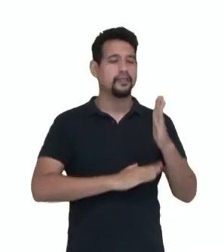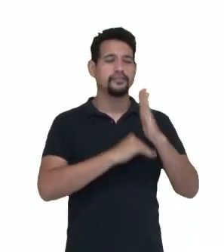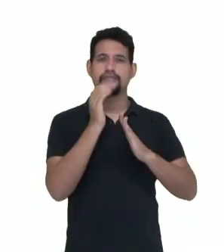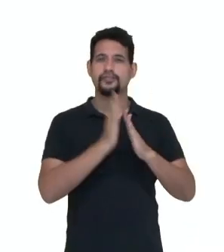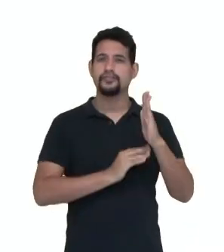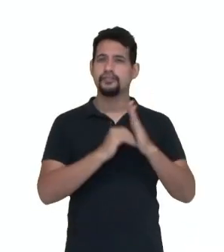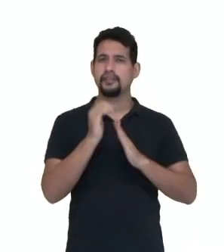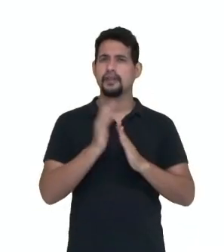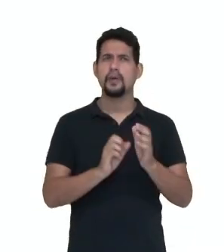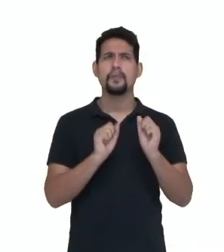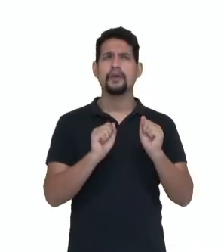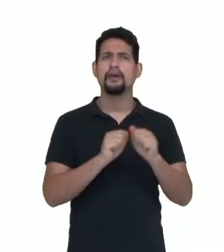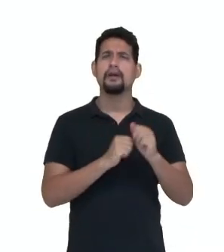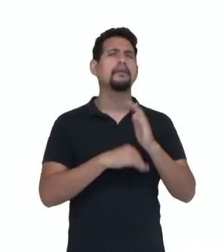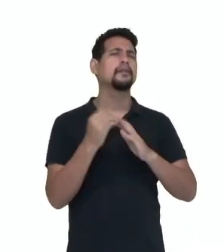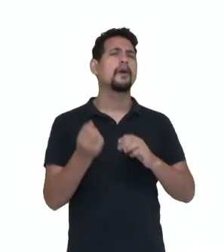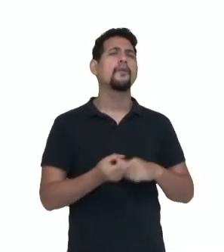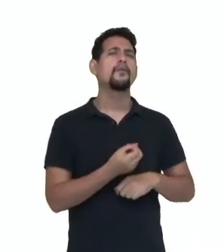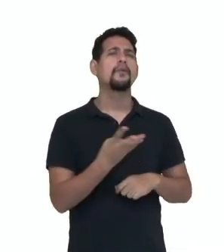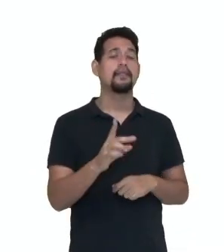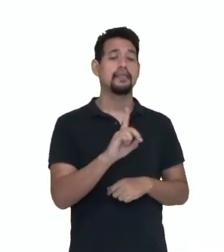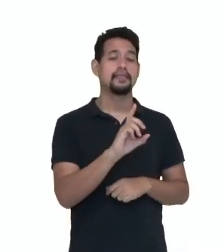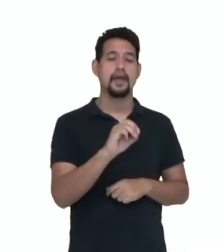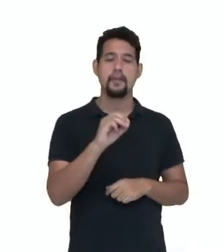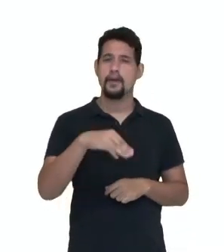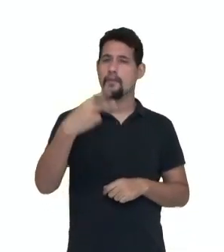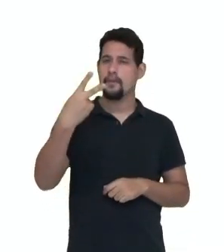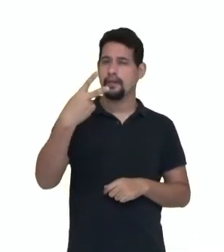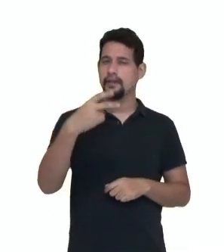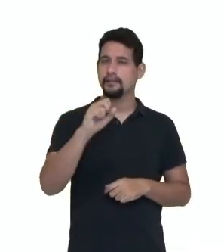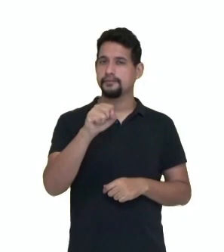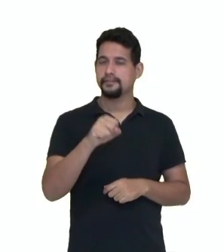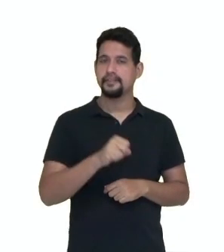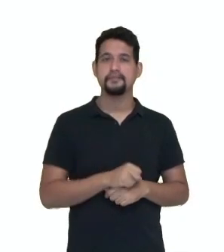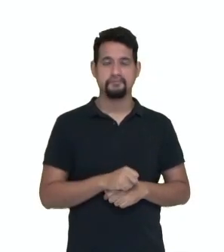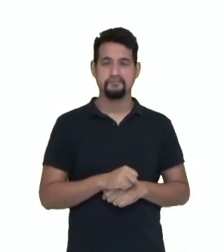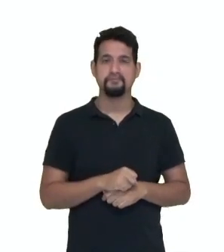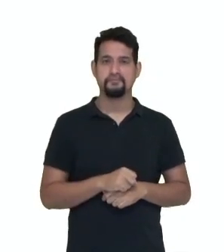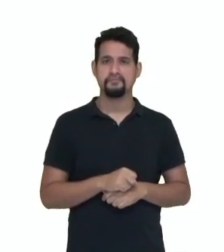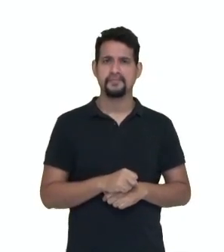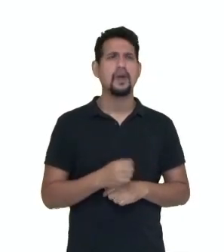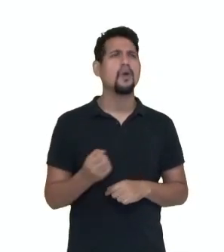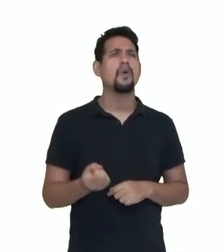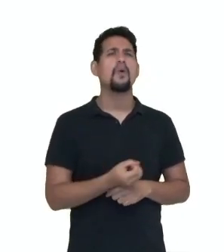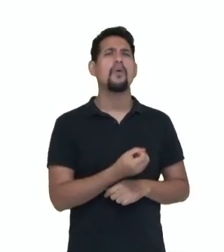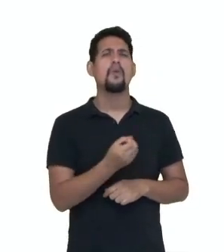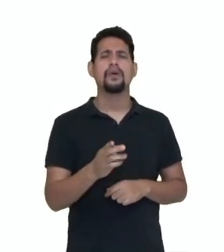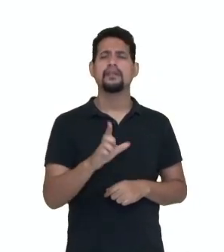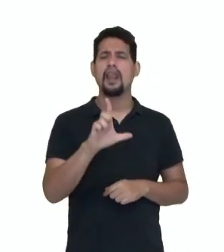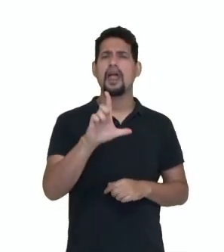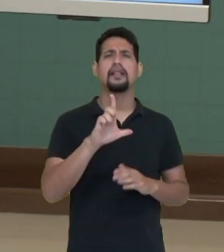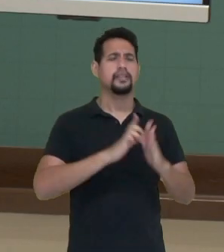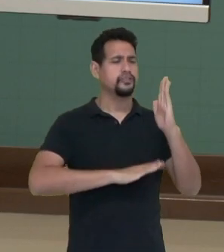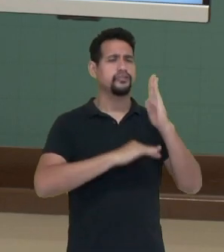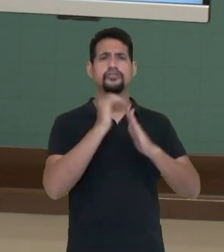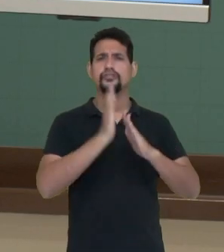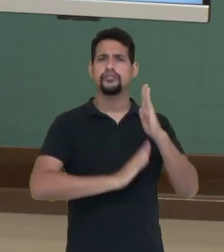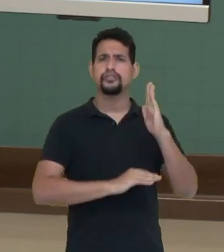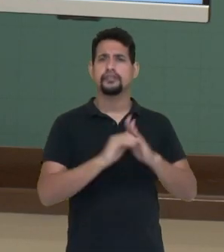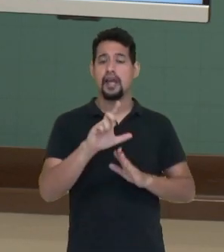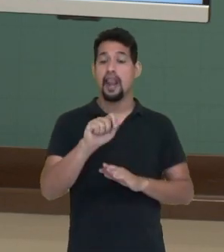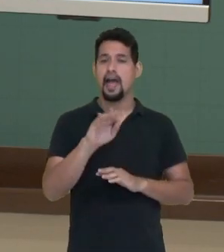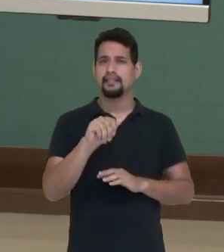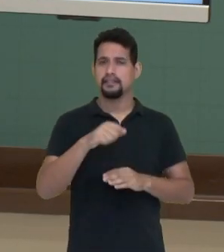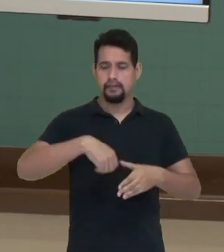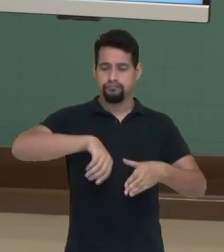é possível pintar 10 metros quadrados de parede. Olha lá, hein? Quantas latas de tinta serão necessárias para